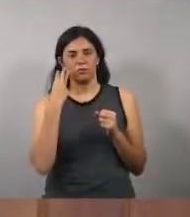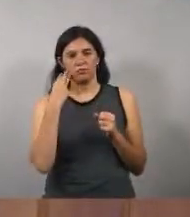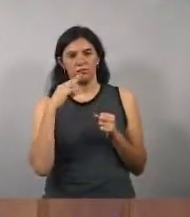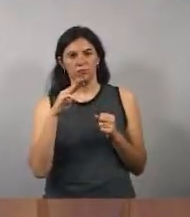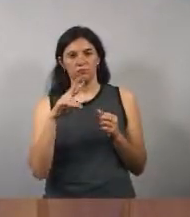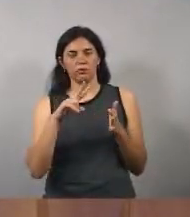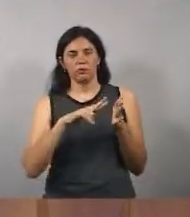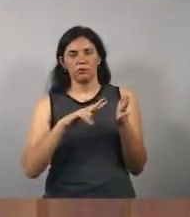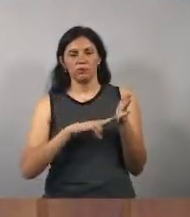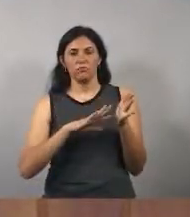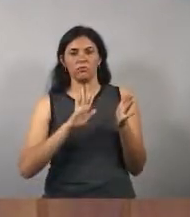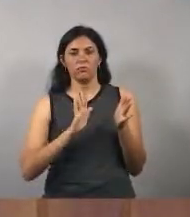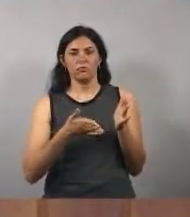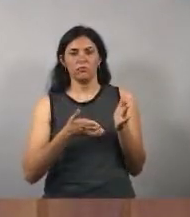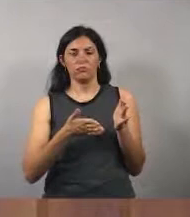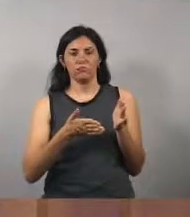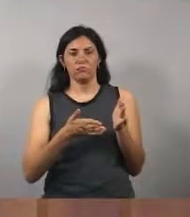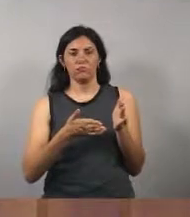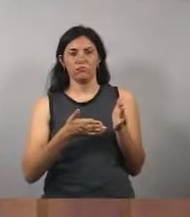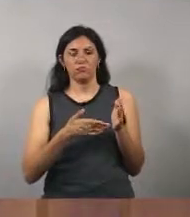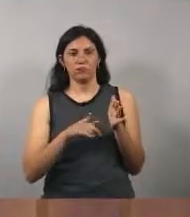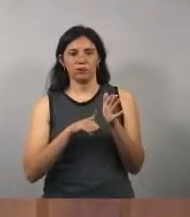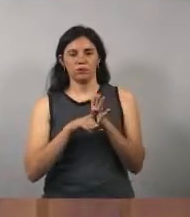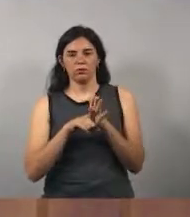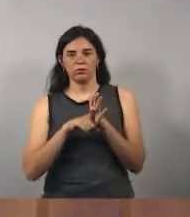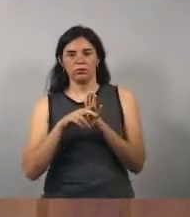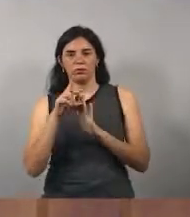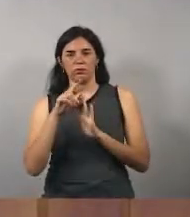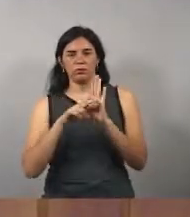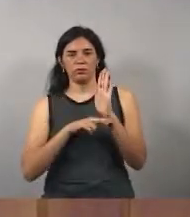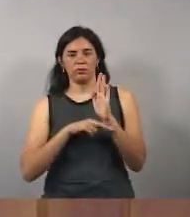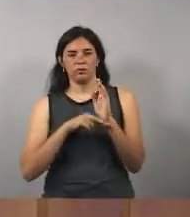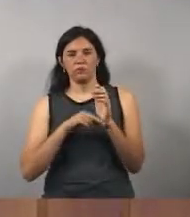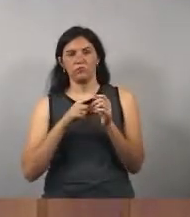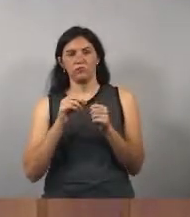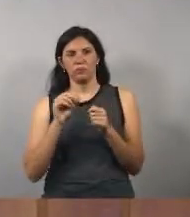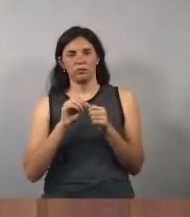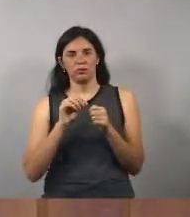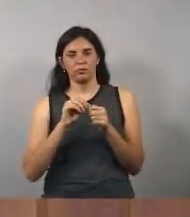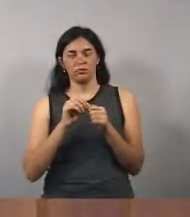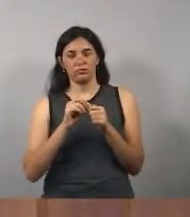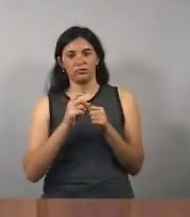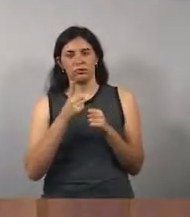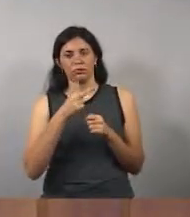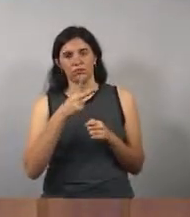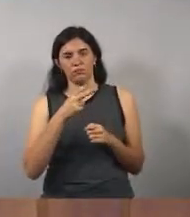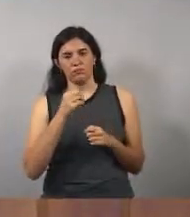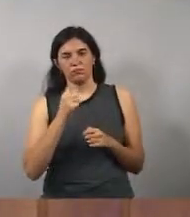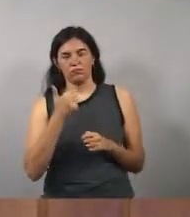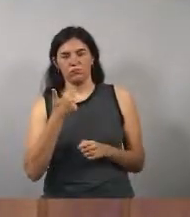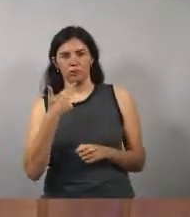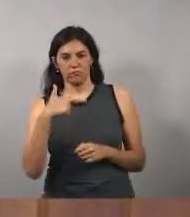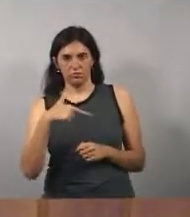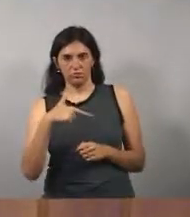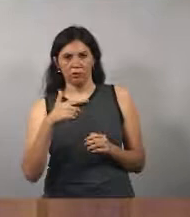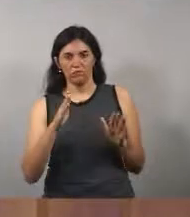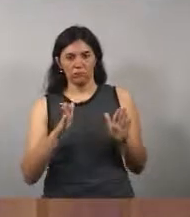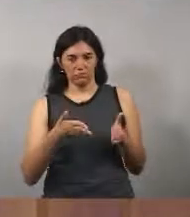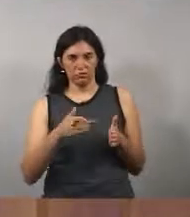ler há pouco. Ao analisar o relatório de execução orçamentária 2017 do atual